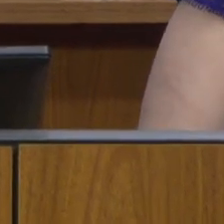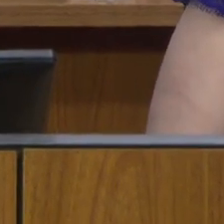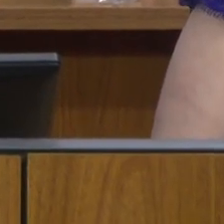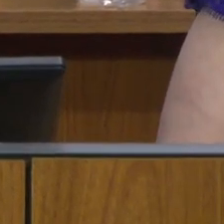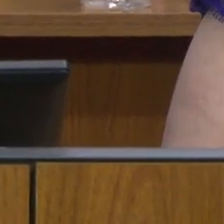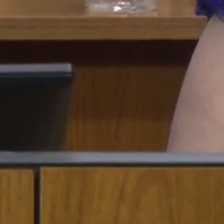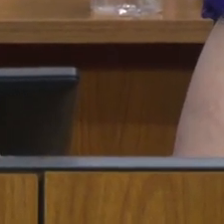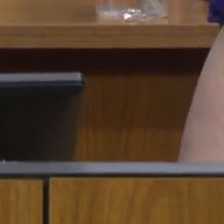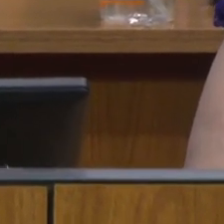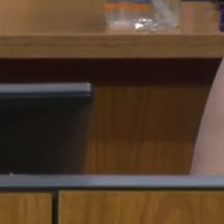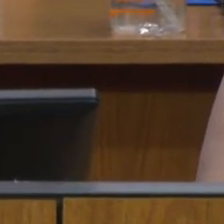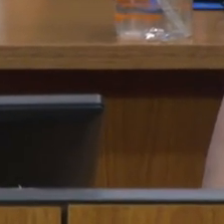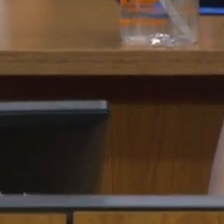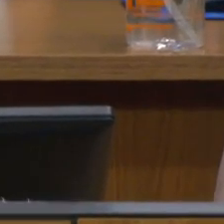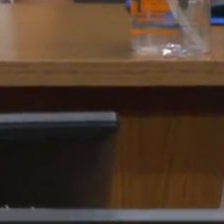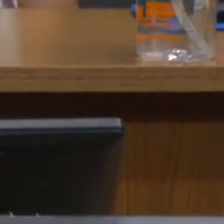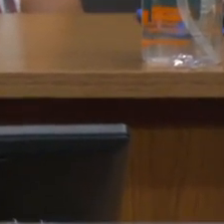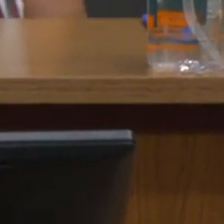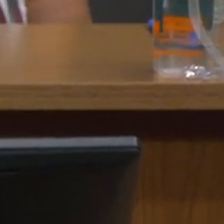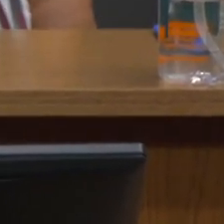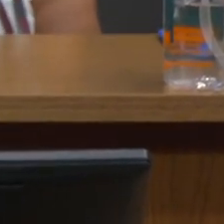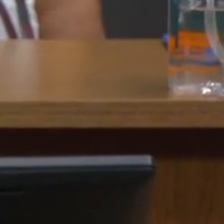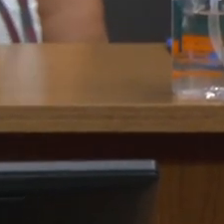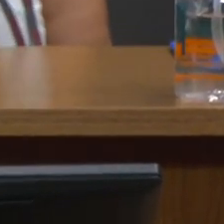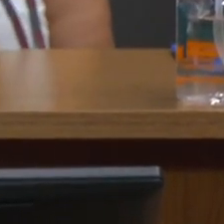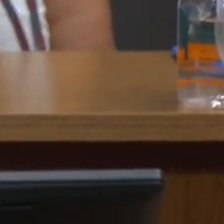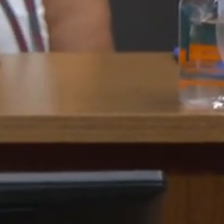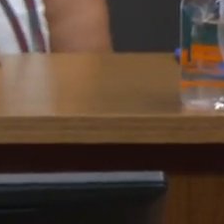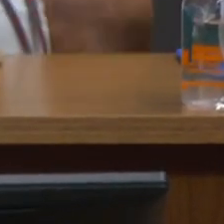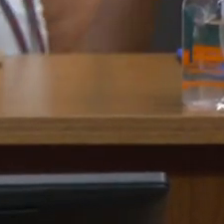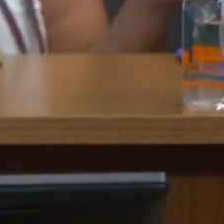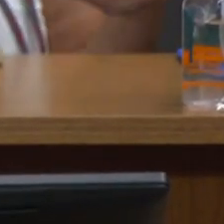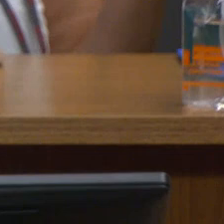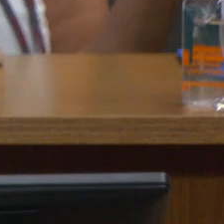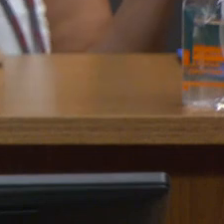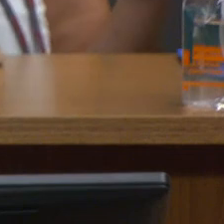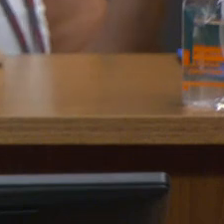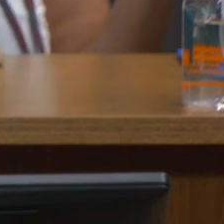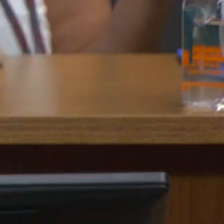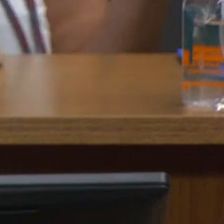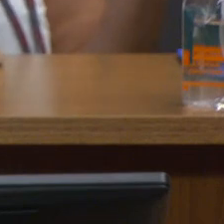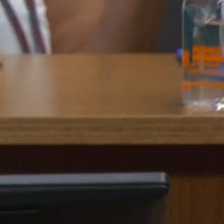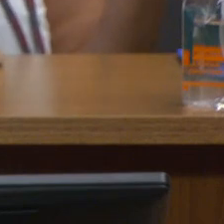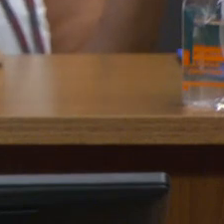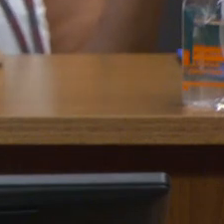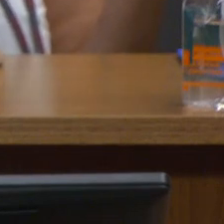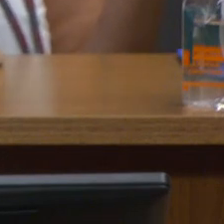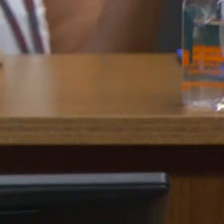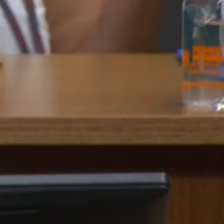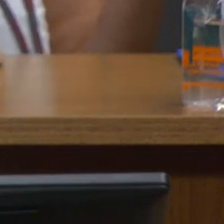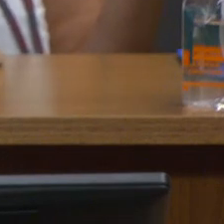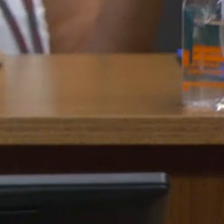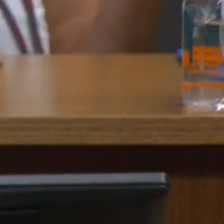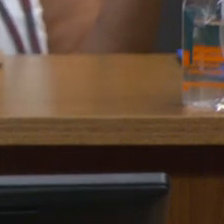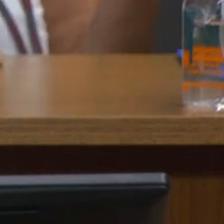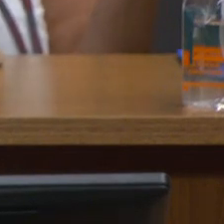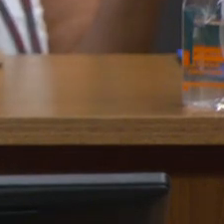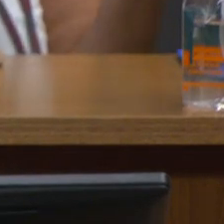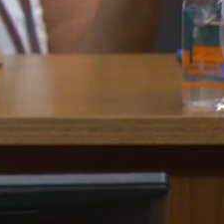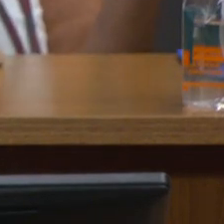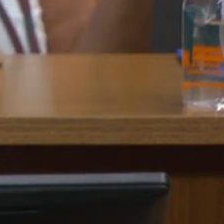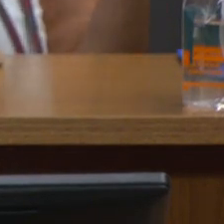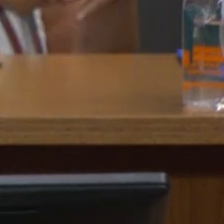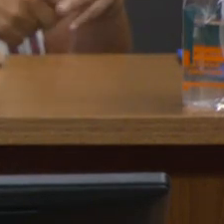Estado de Minas Gerais e d outras providências aprovado no primeiro turno com as emendas número 1 A